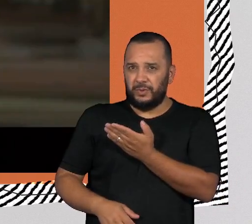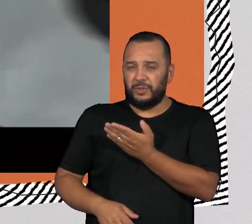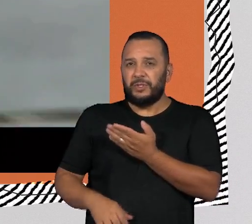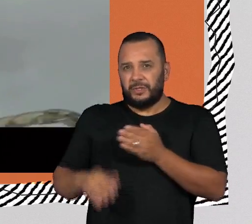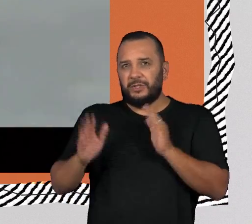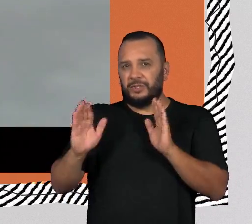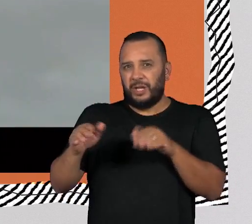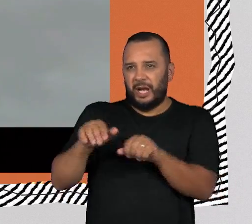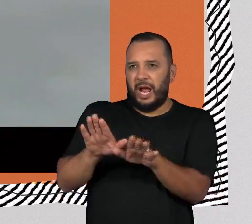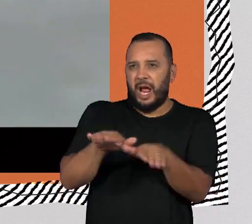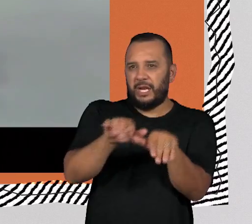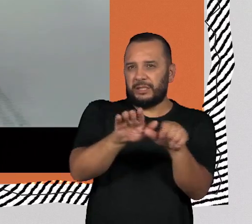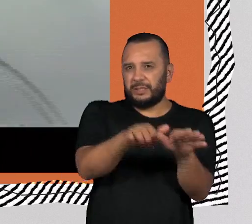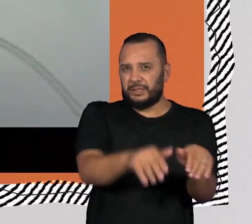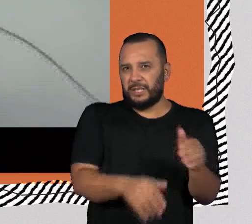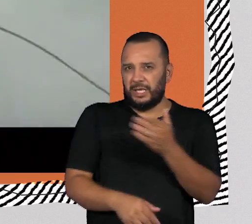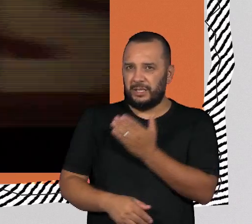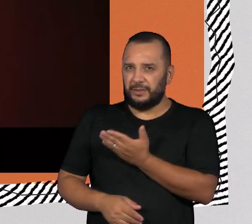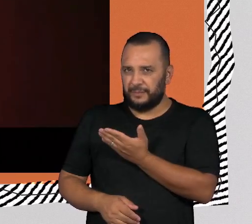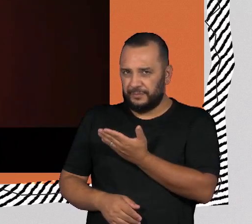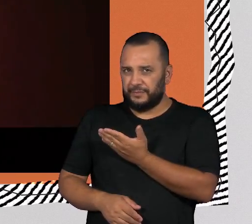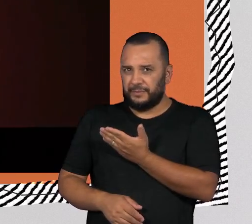garça,